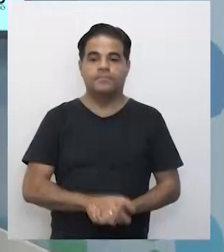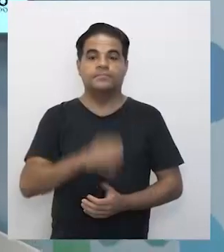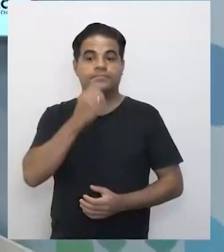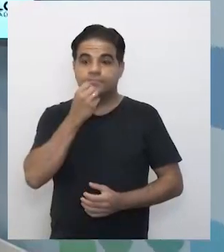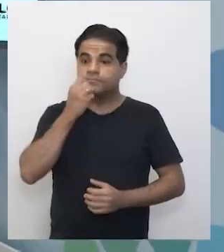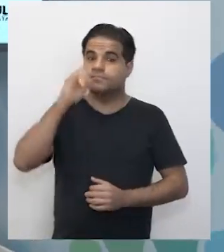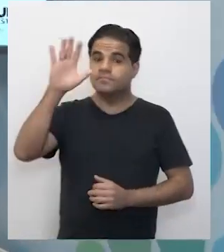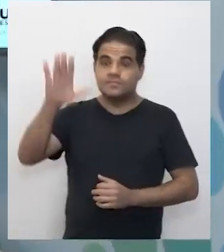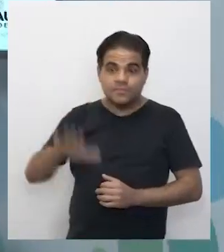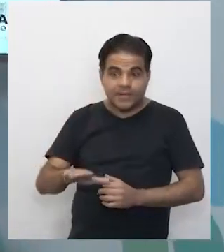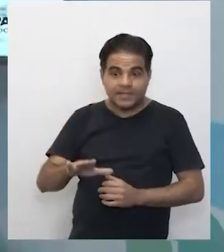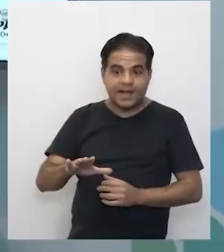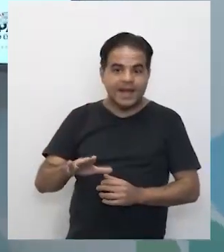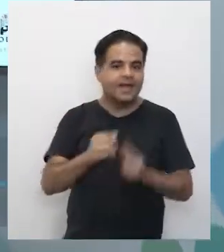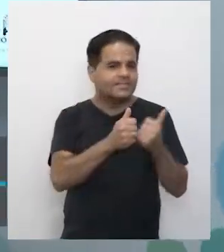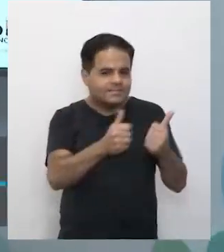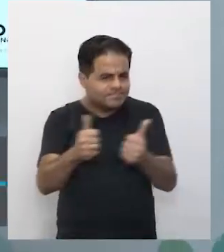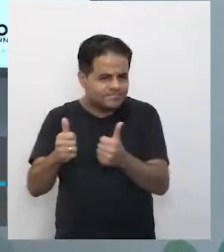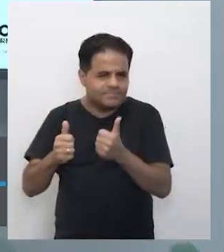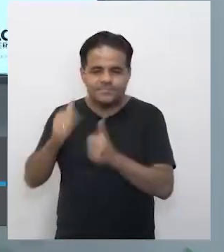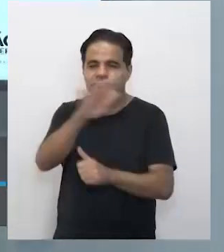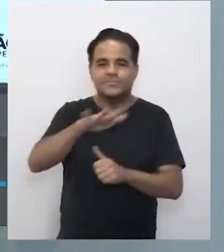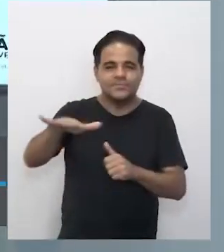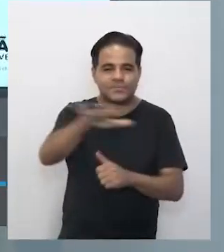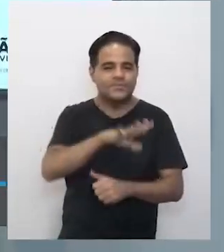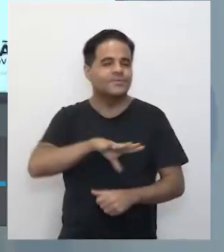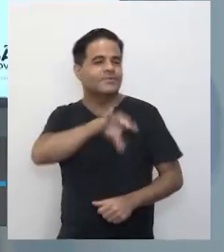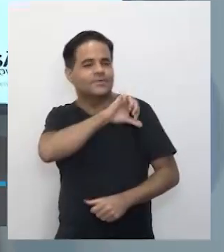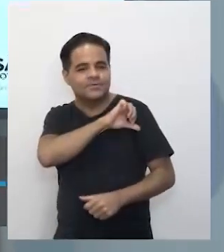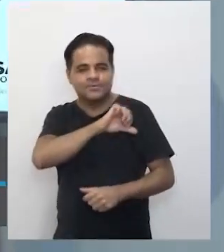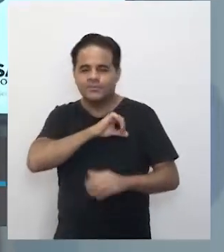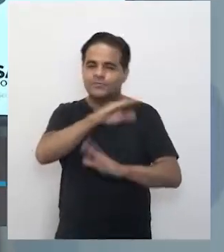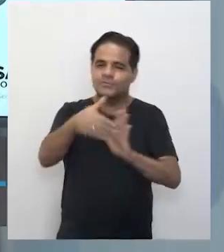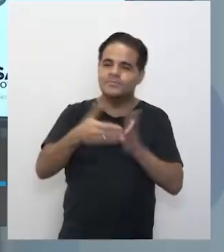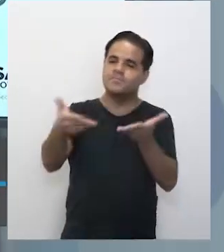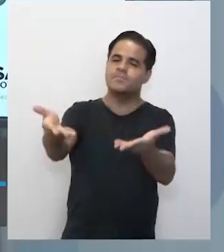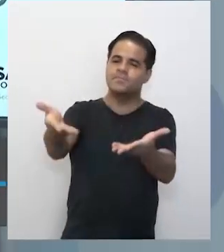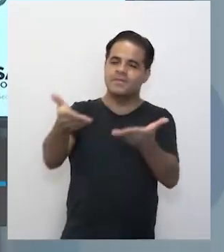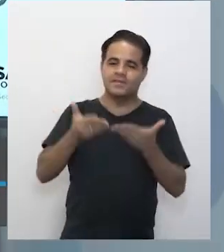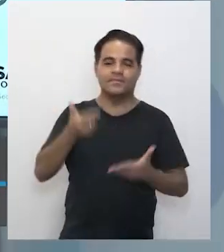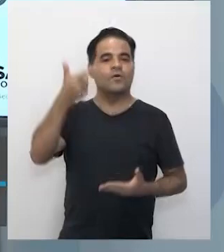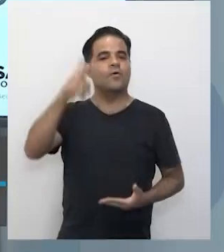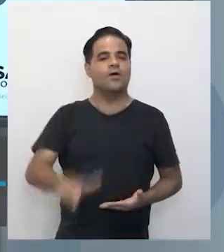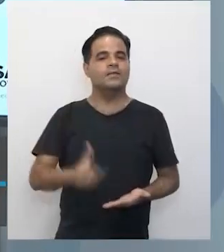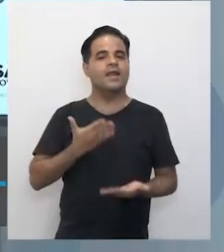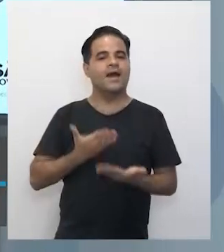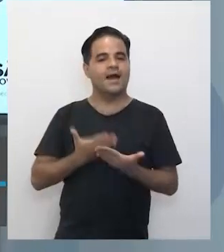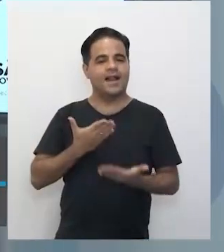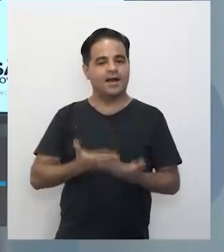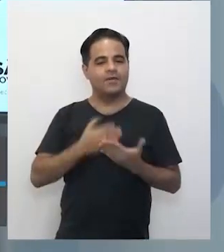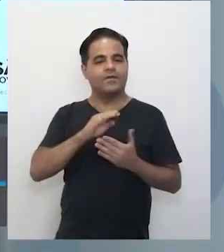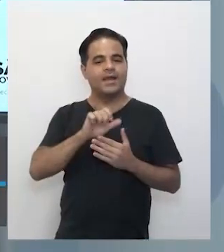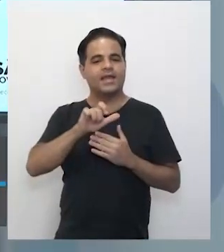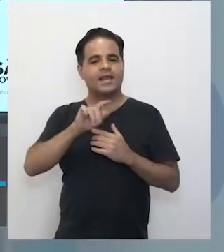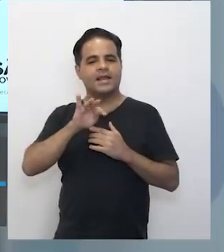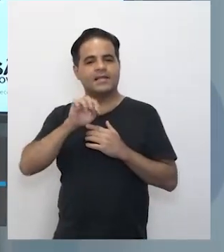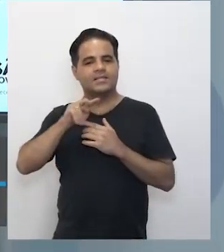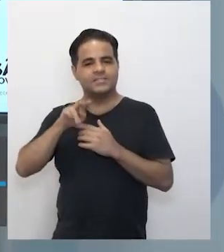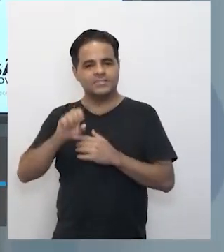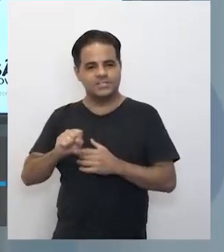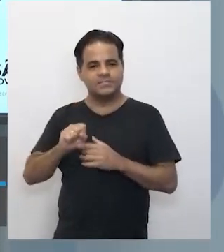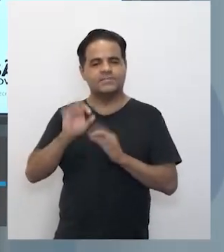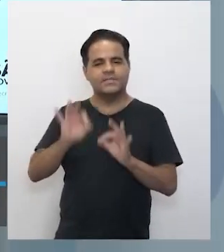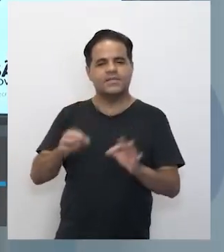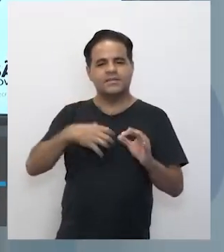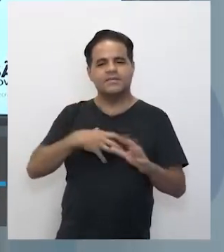Boa tarde, pessoal aí do 9º ano, sejam bem-vindos a mais uma aula de eletivas. Estamos